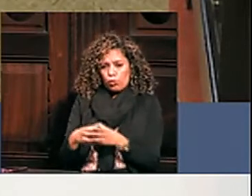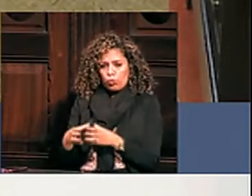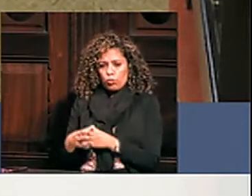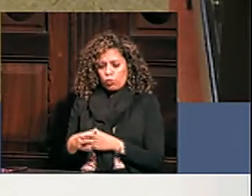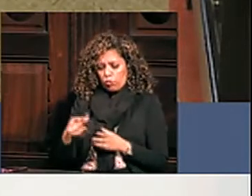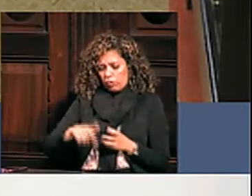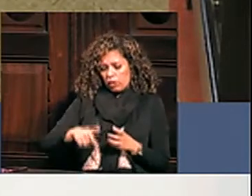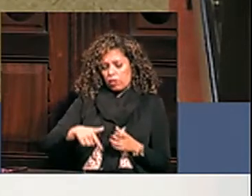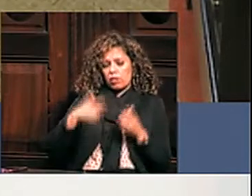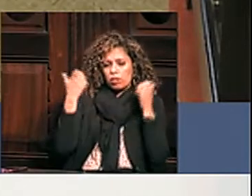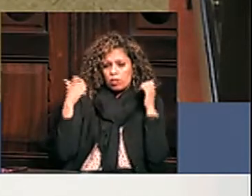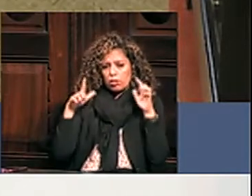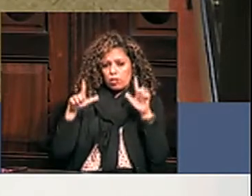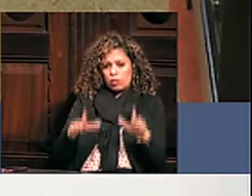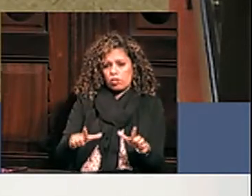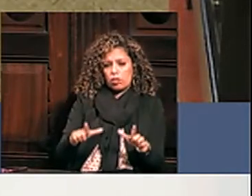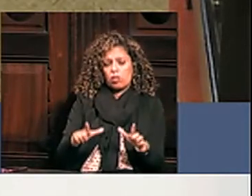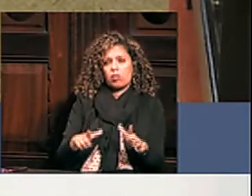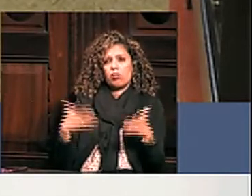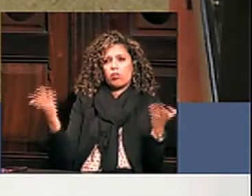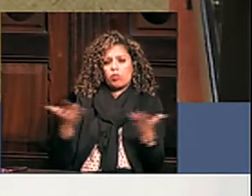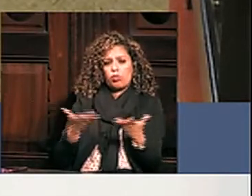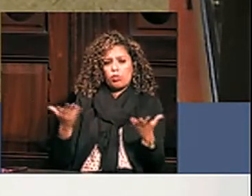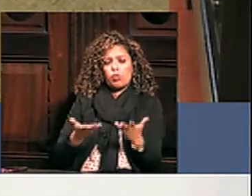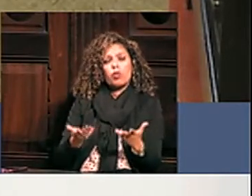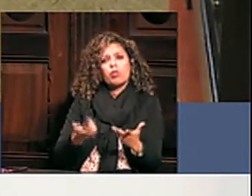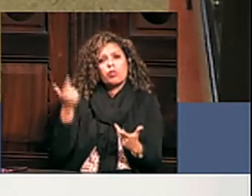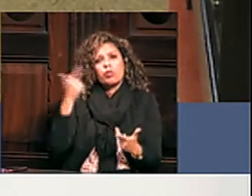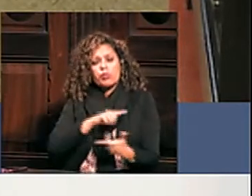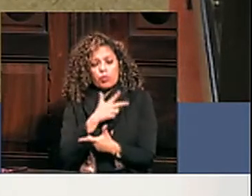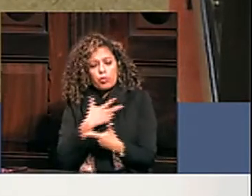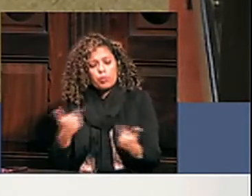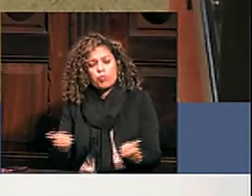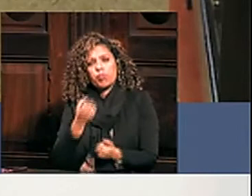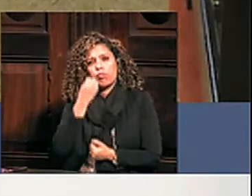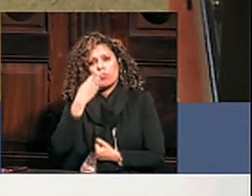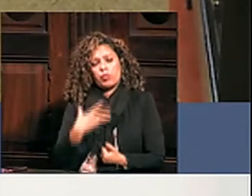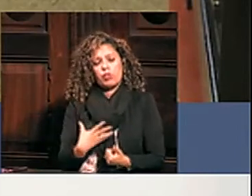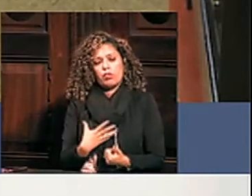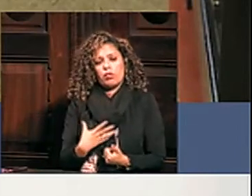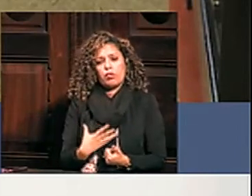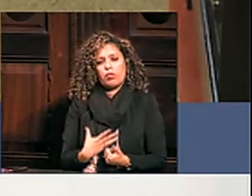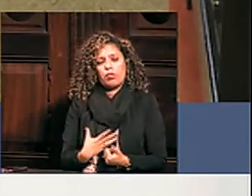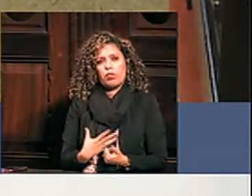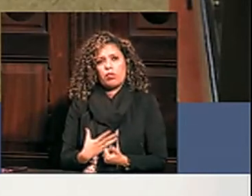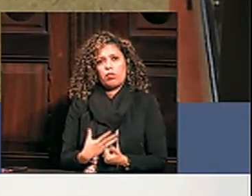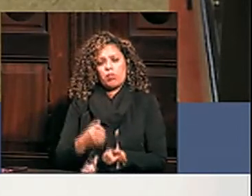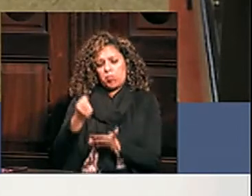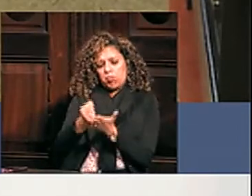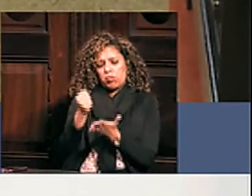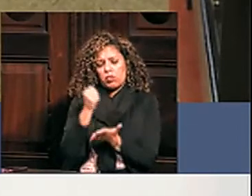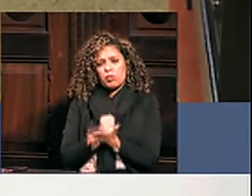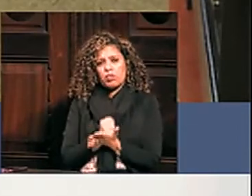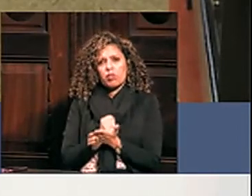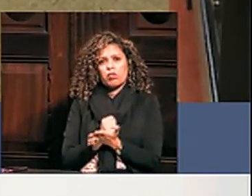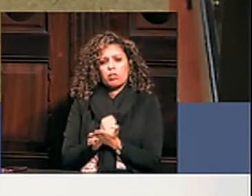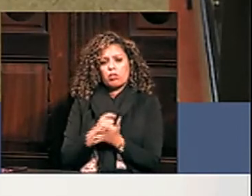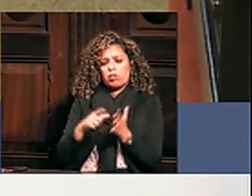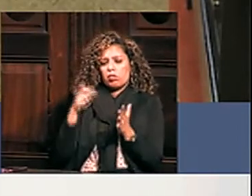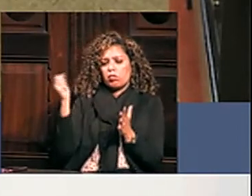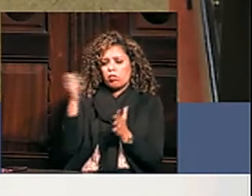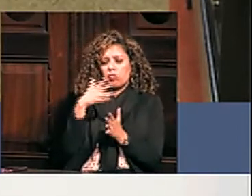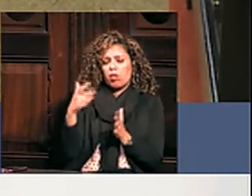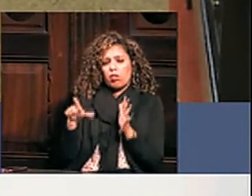casa teve um ganho importante ao aprovar essa nova